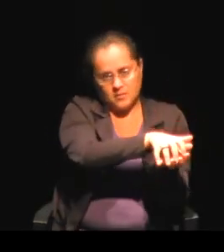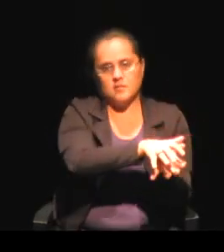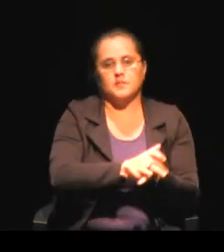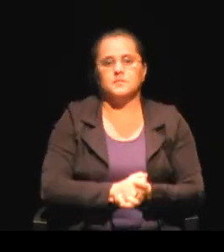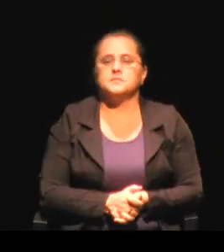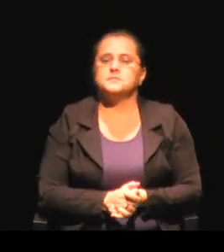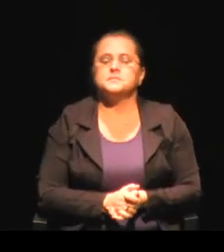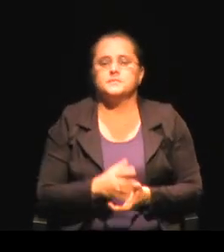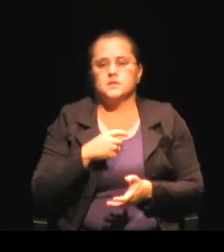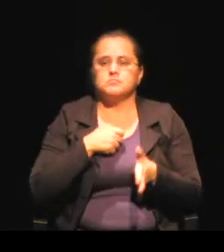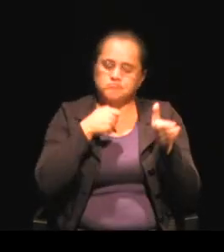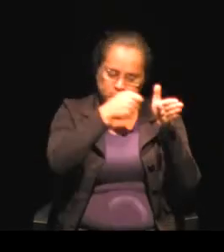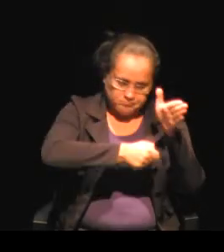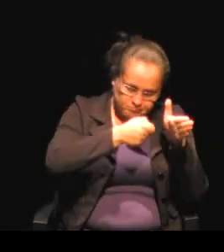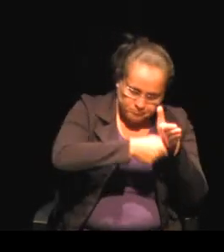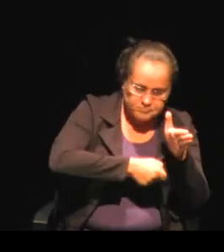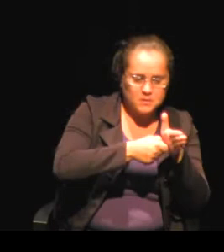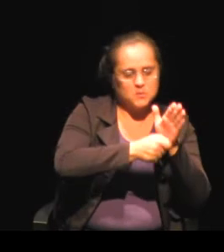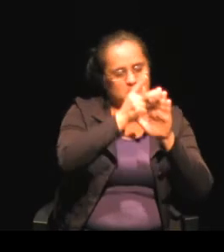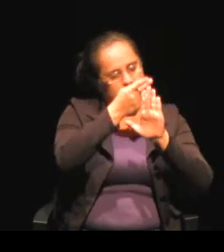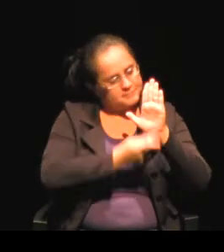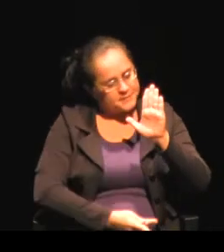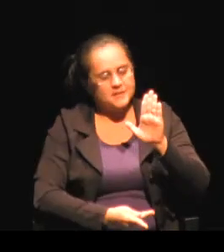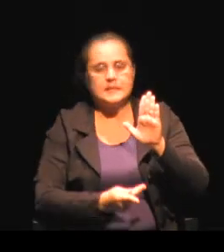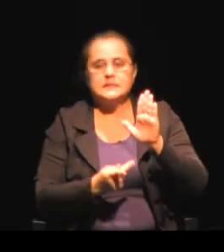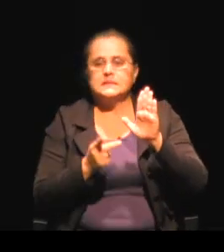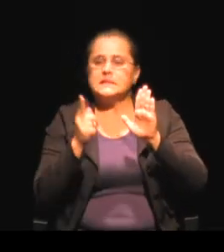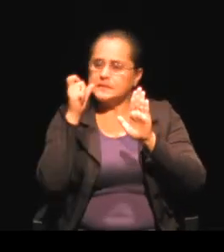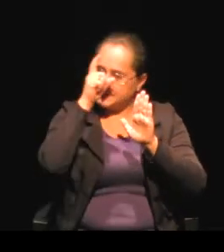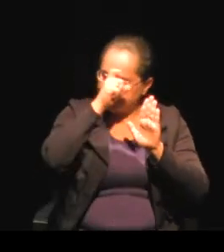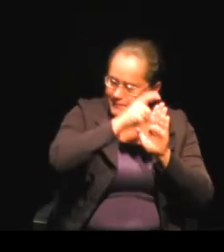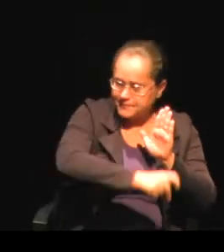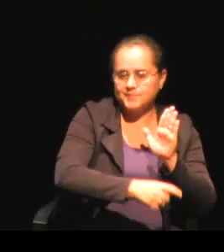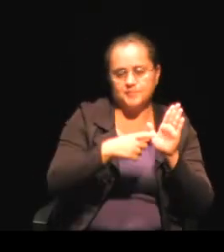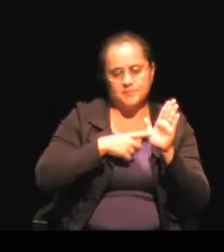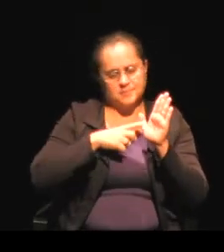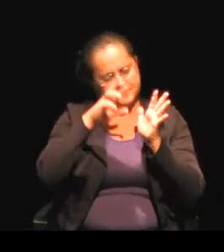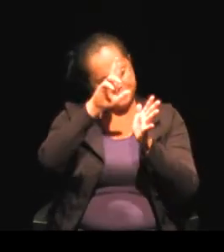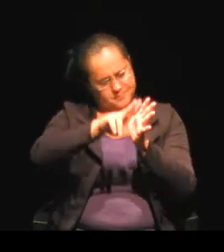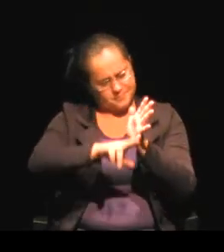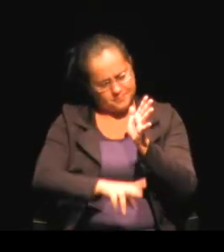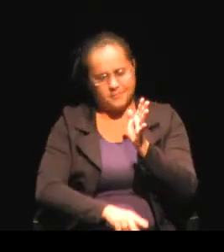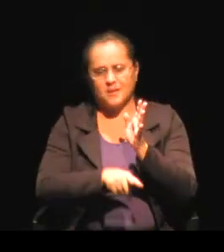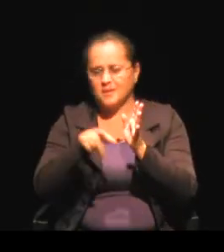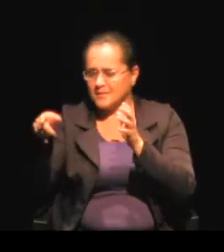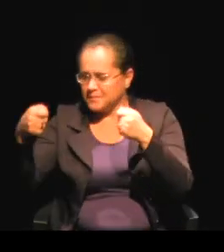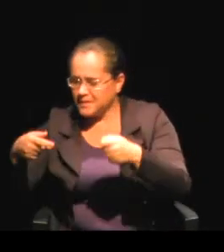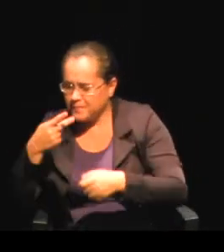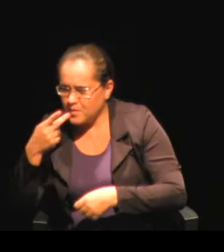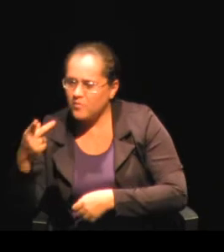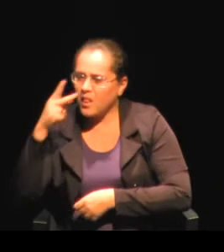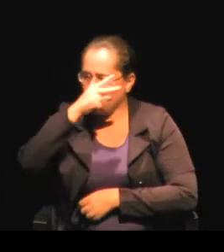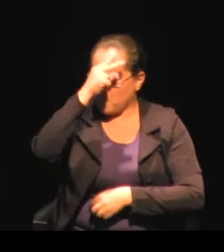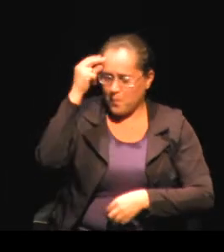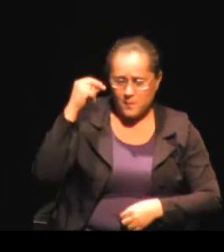Recife. E é um grande piso, né? A gente está nessa batalha ainda. Um projeto como esse gera outras demandas e outras. Você vai atrás,